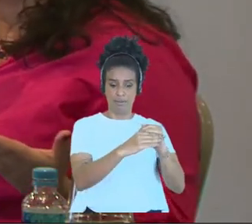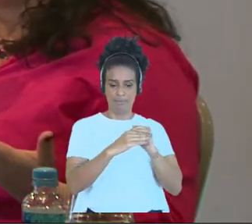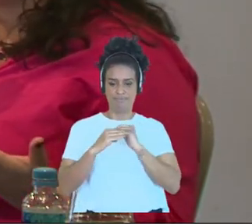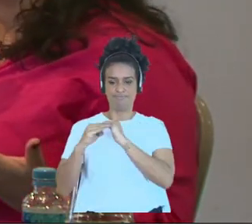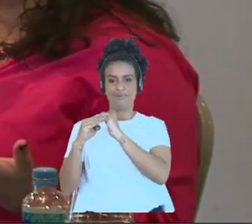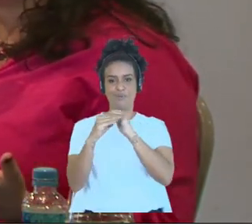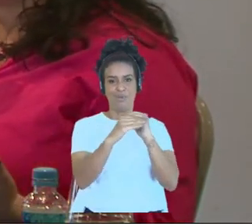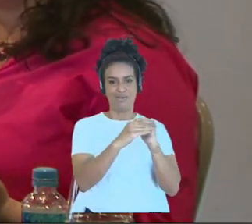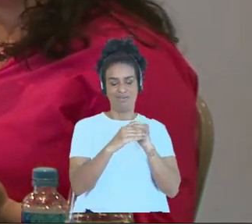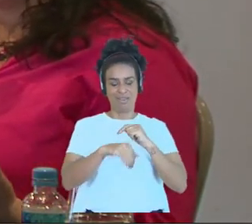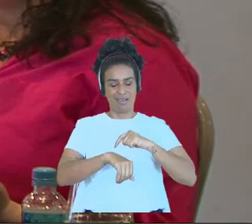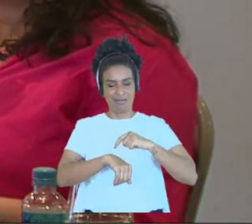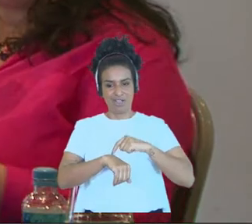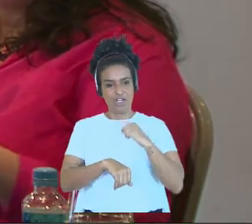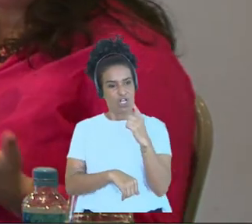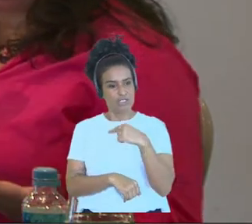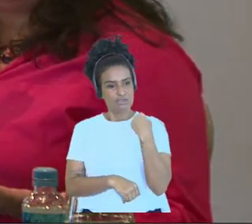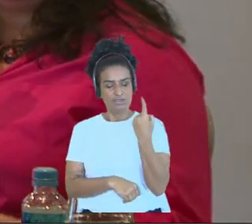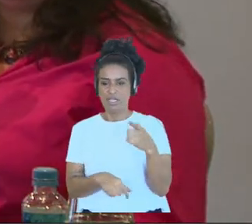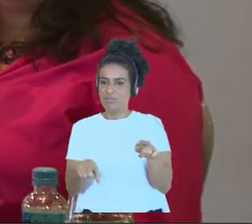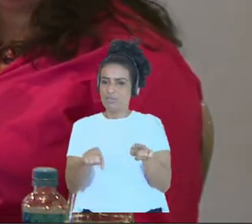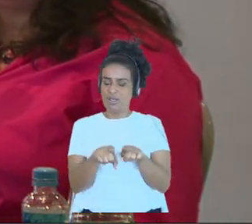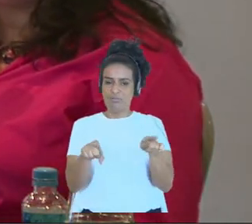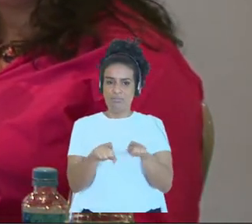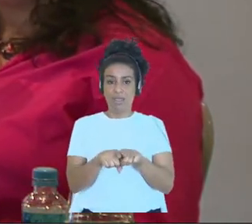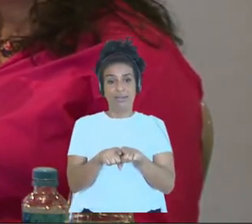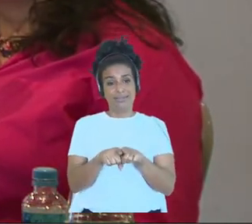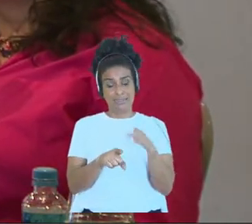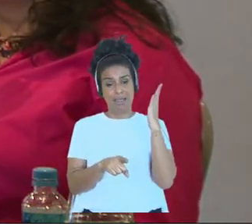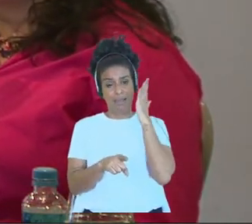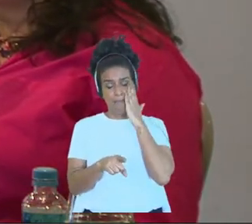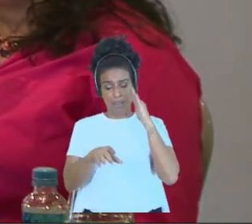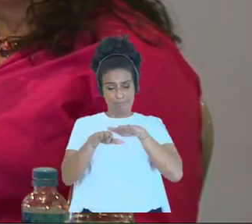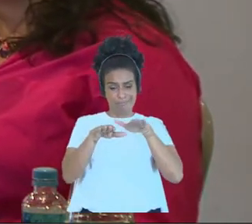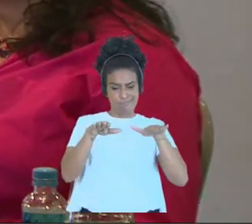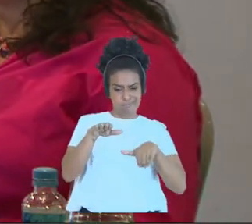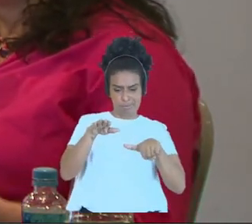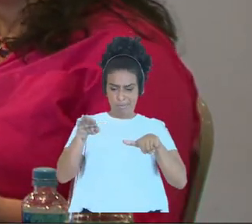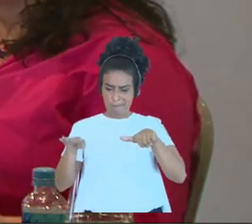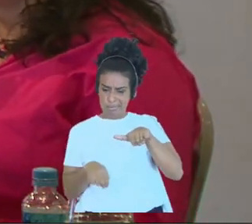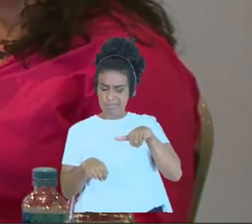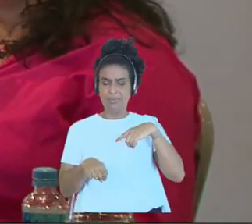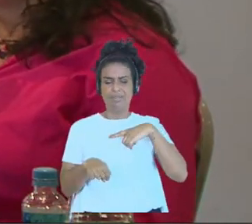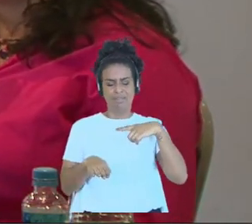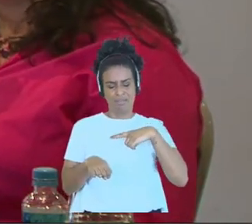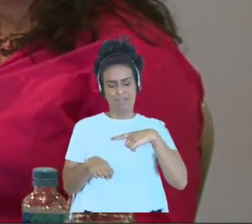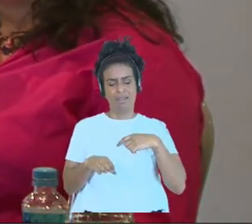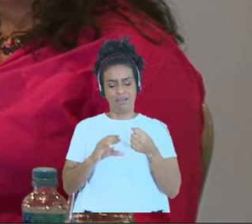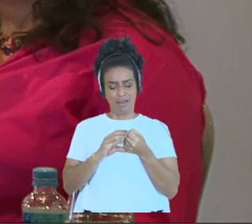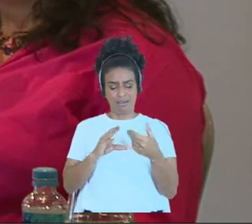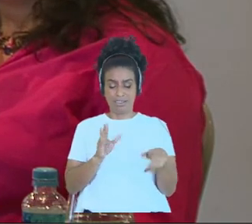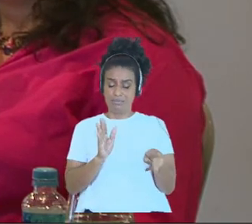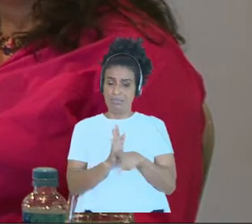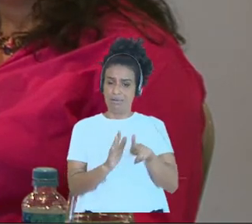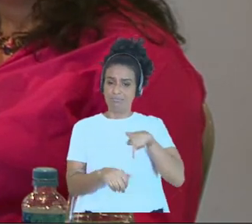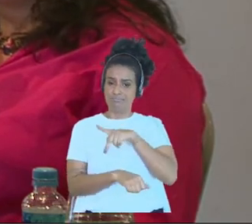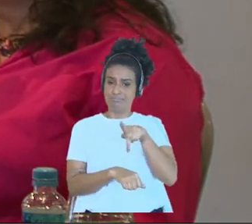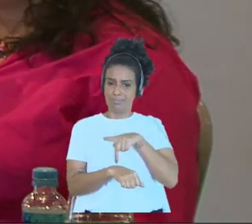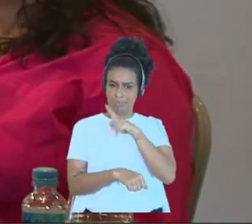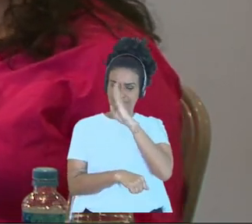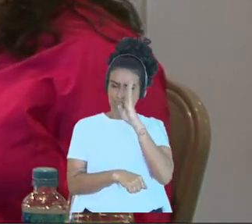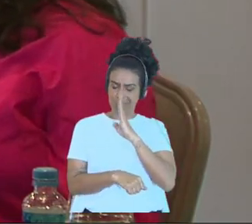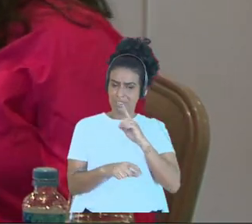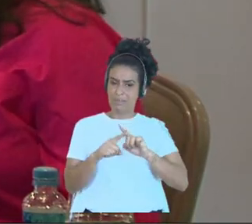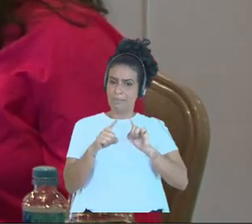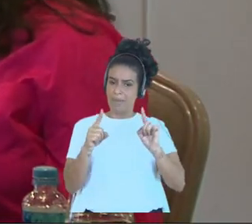que todos têm no momento das eleições, a despeito de todas as desigualdades que caracterizam o nosso país. Acho que a gente